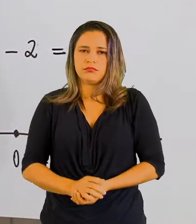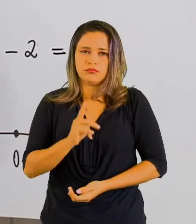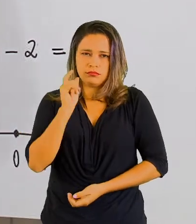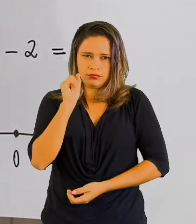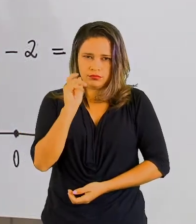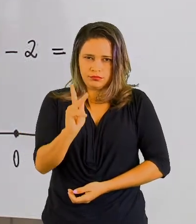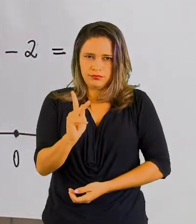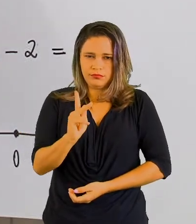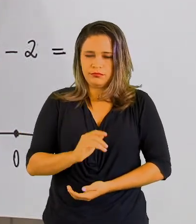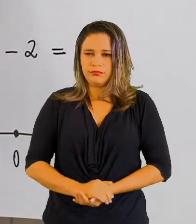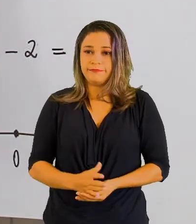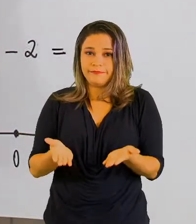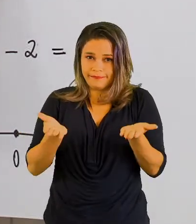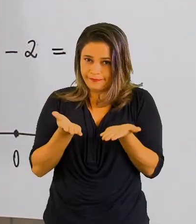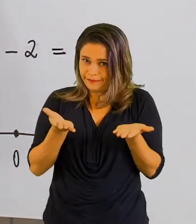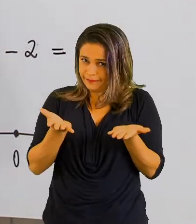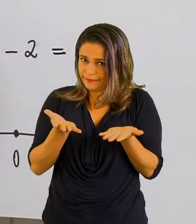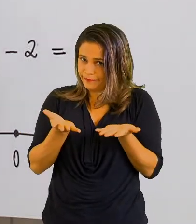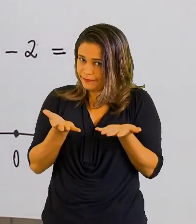Agora,